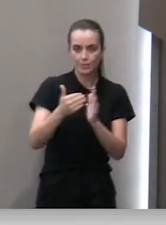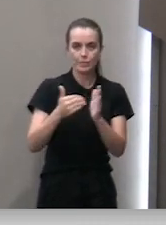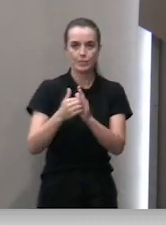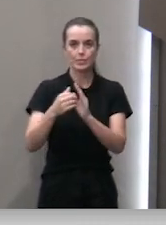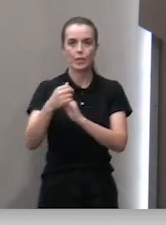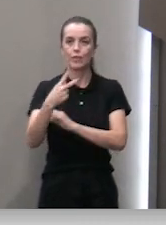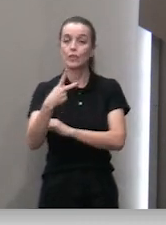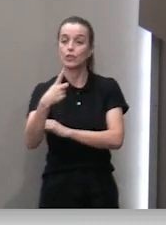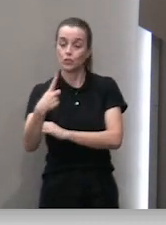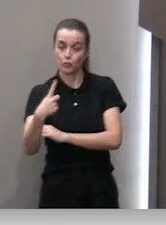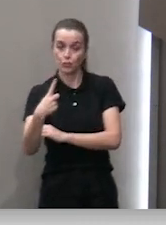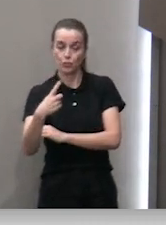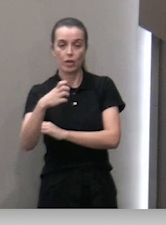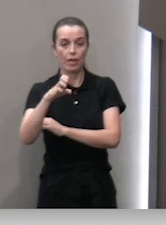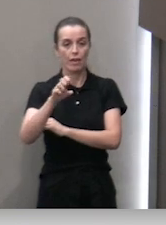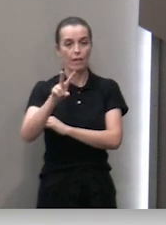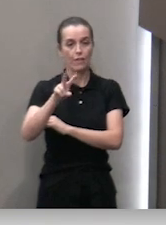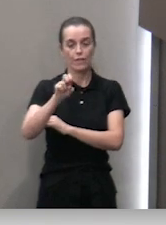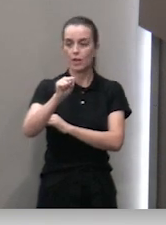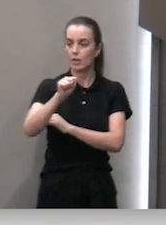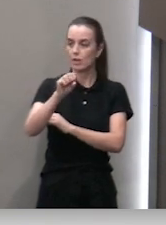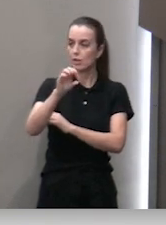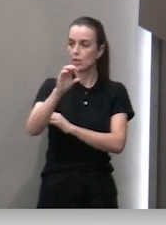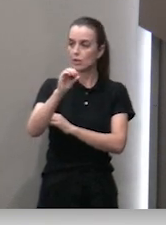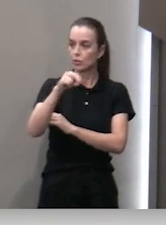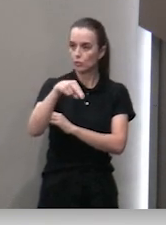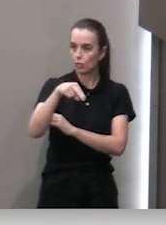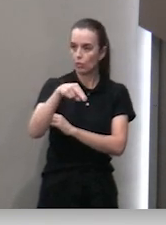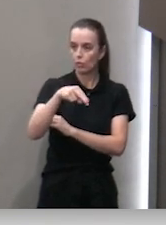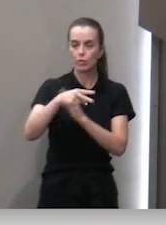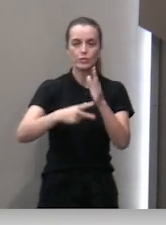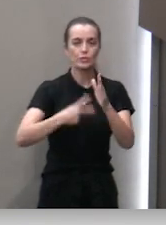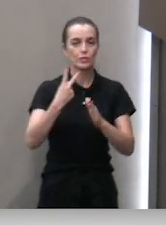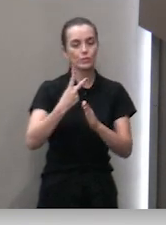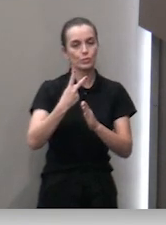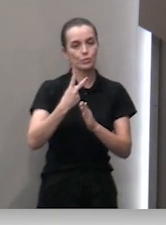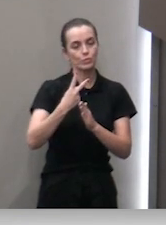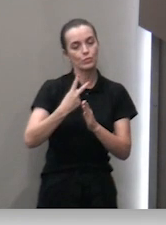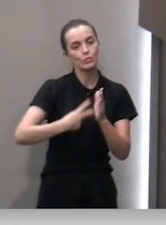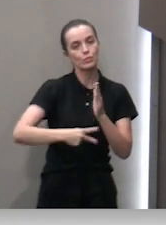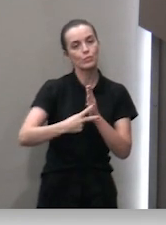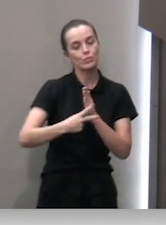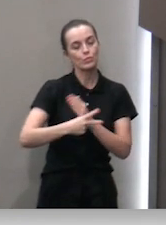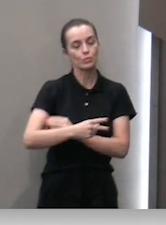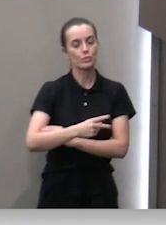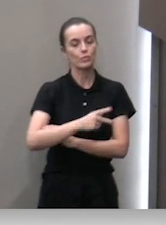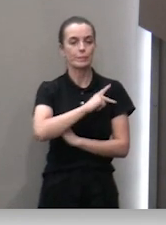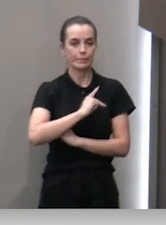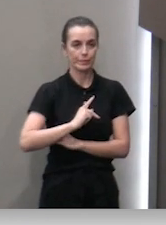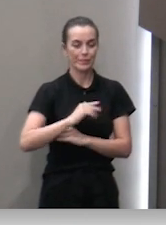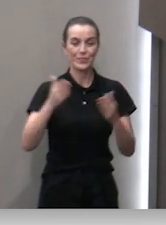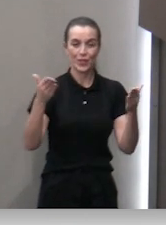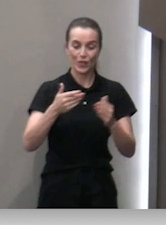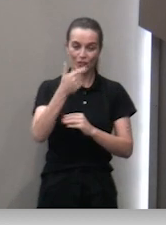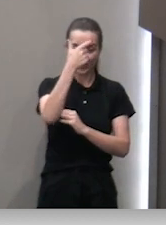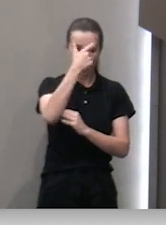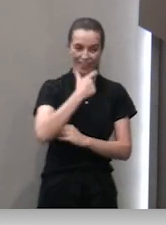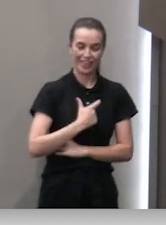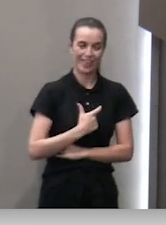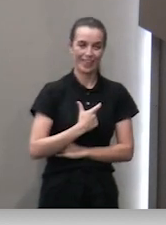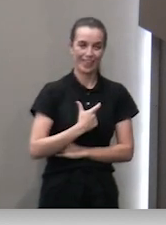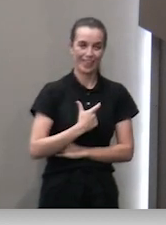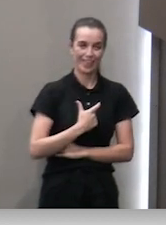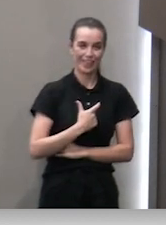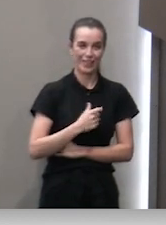que hoje também compõe a direção como segundo vice-presidente. E hoje, eu, Maria Bernadette